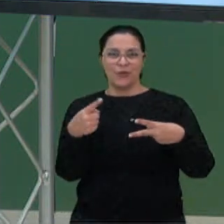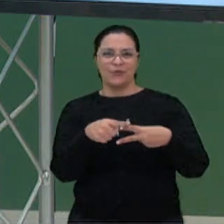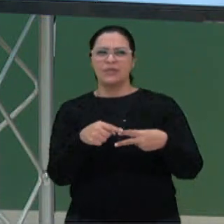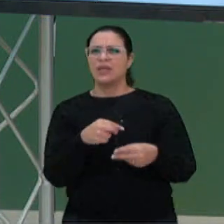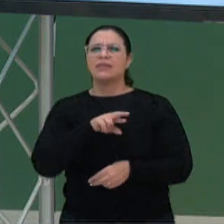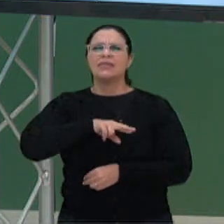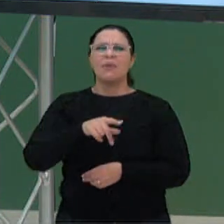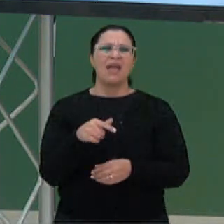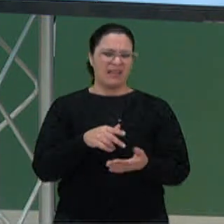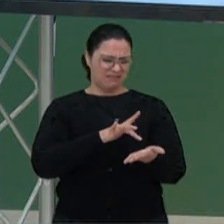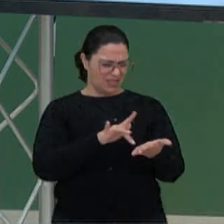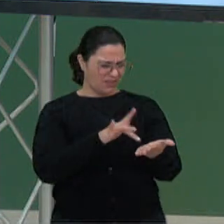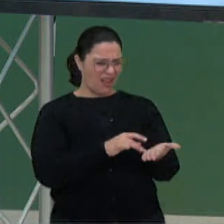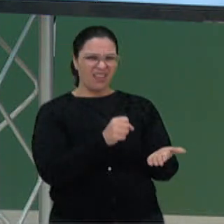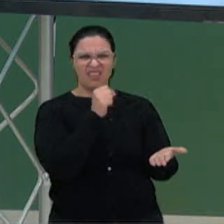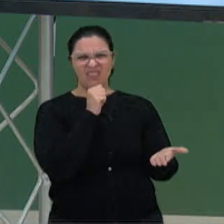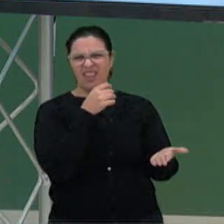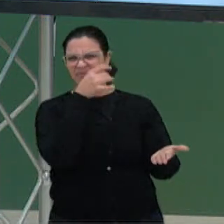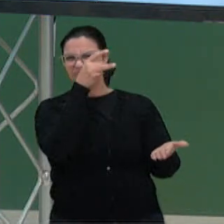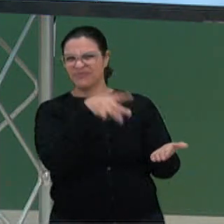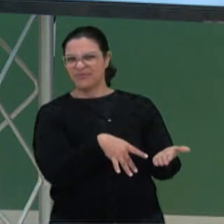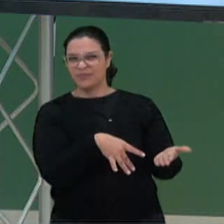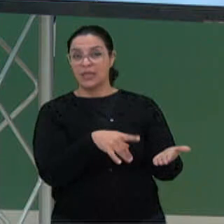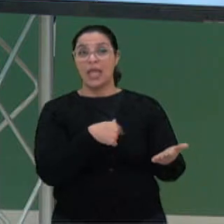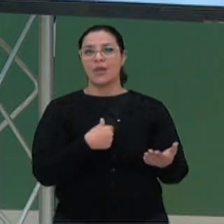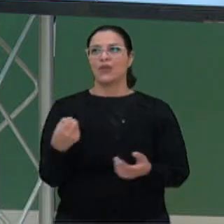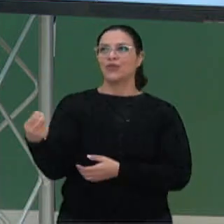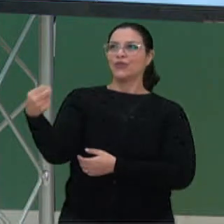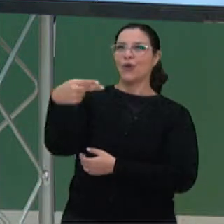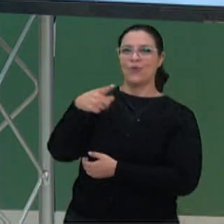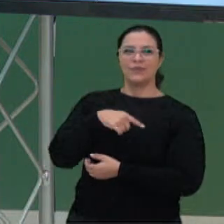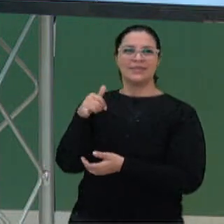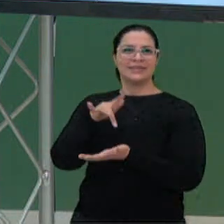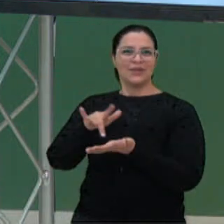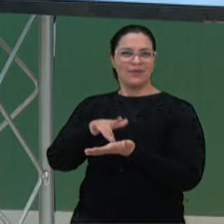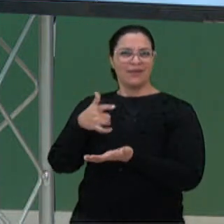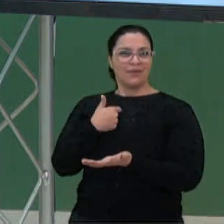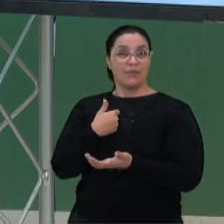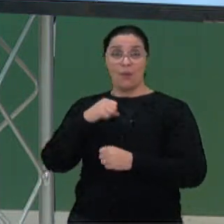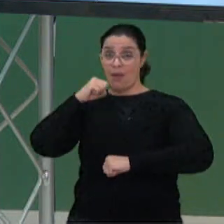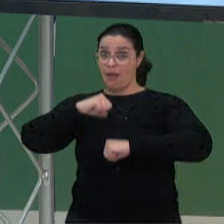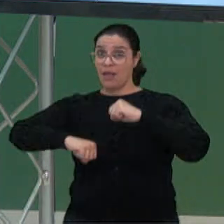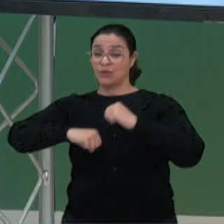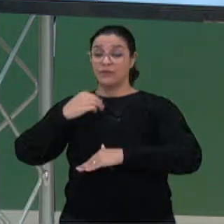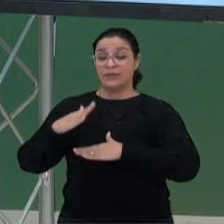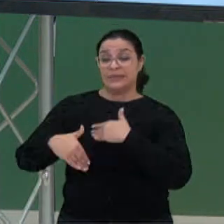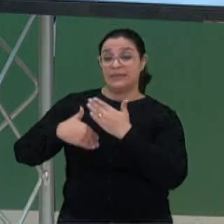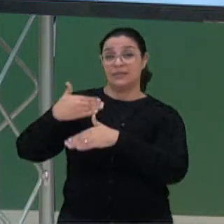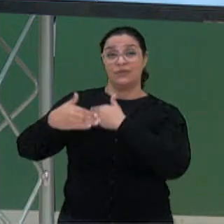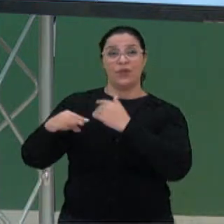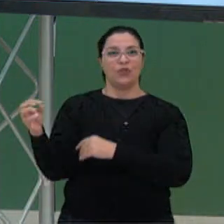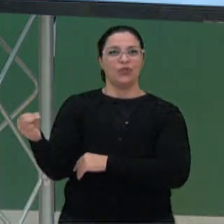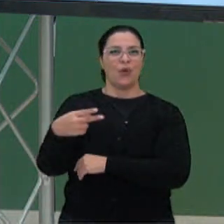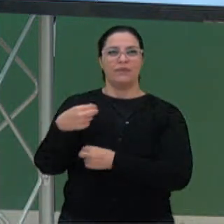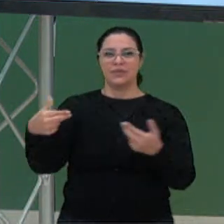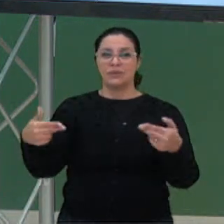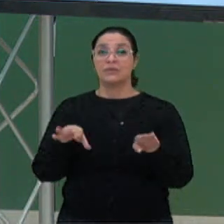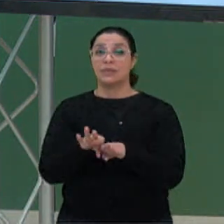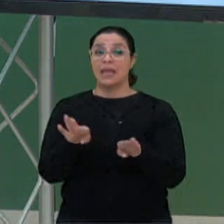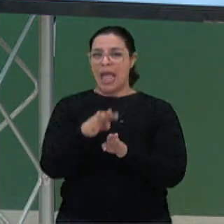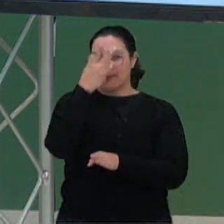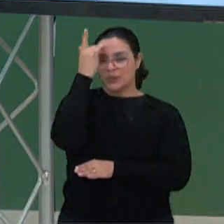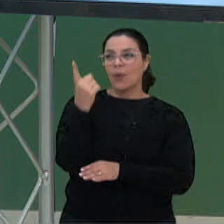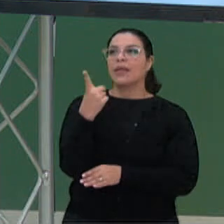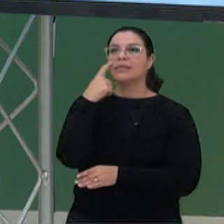não é mais novidade, então não interessa mais para o consumidor, ele quer algo novo. A indústria vai desenvolver algo novo para que o